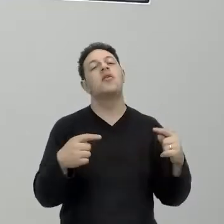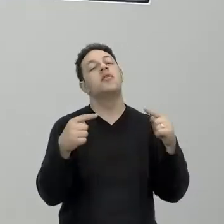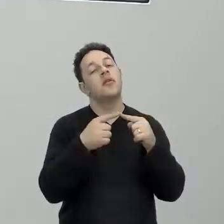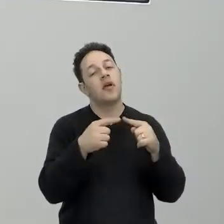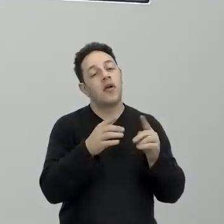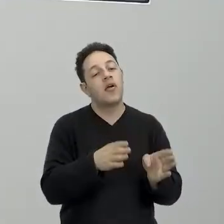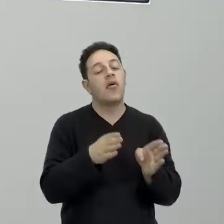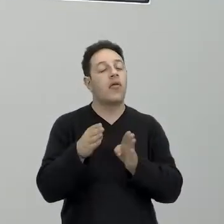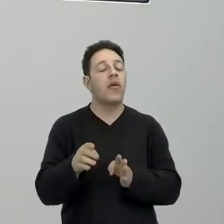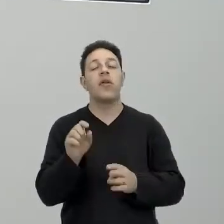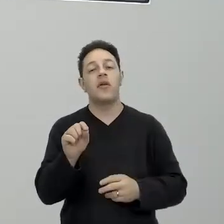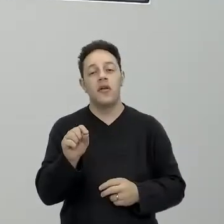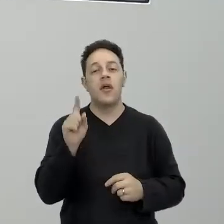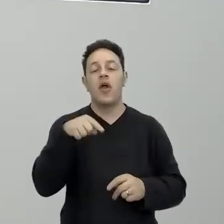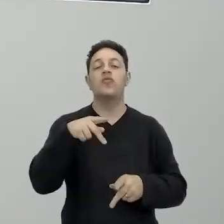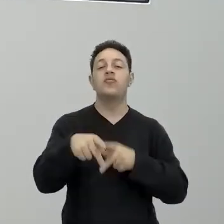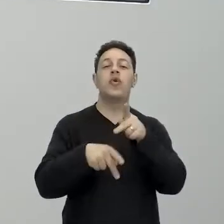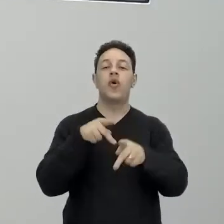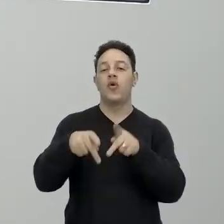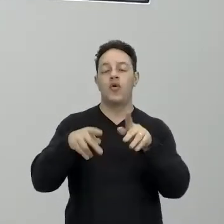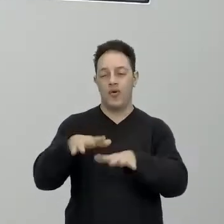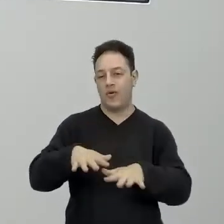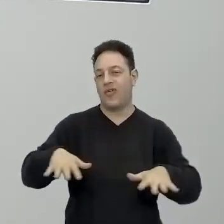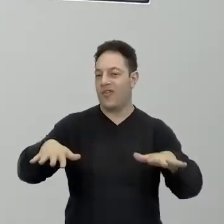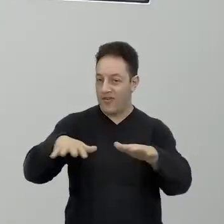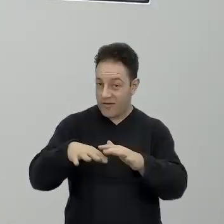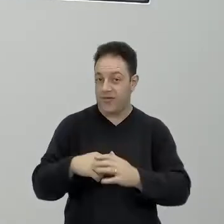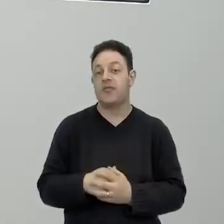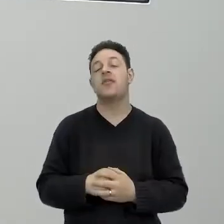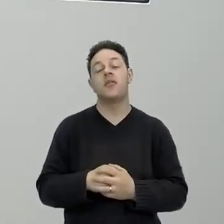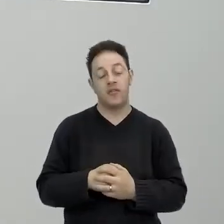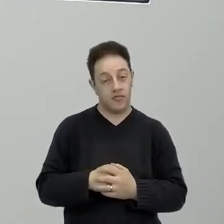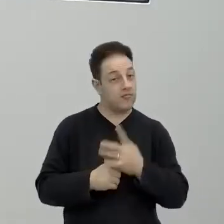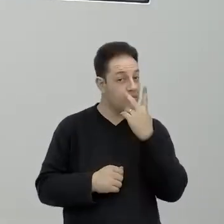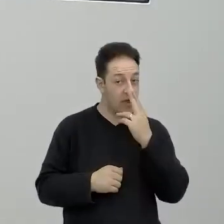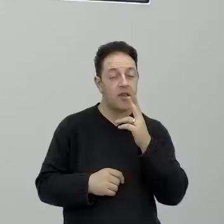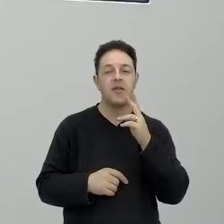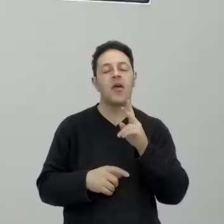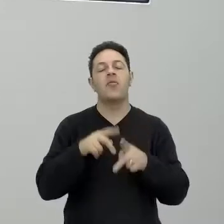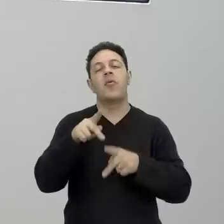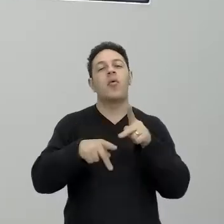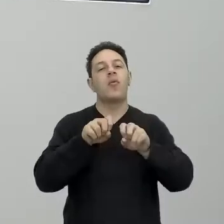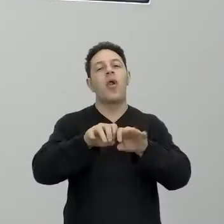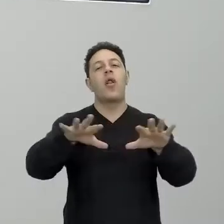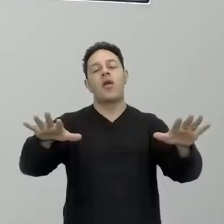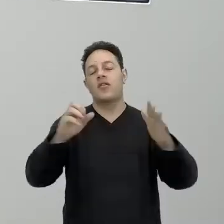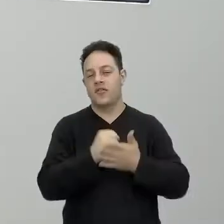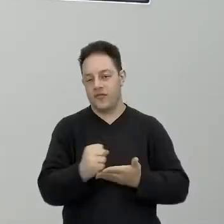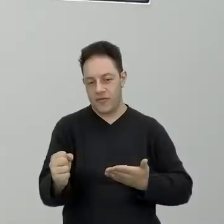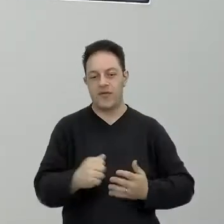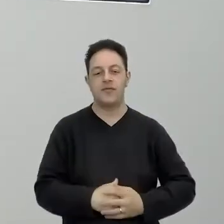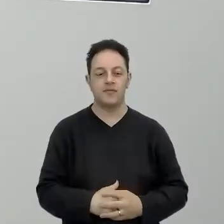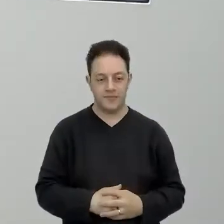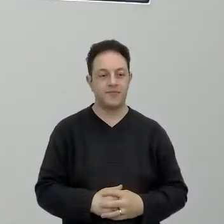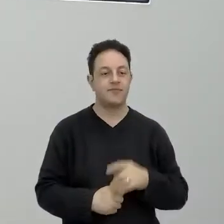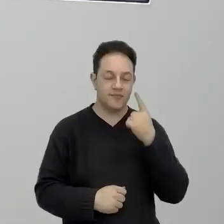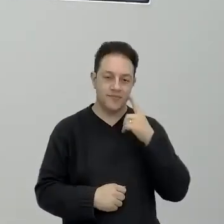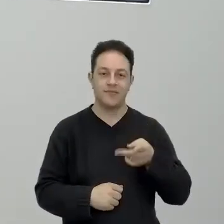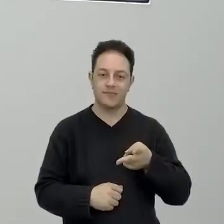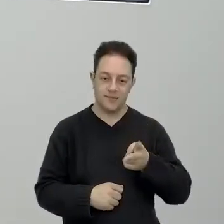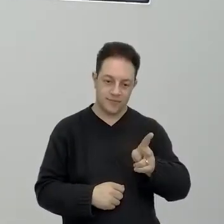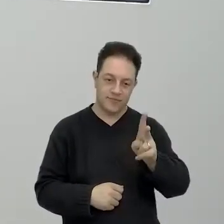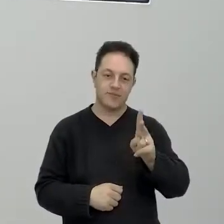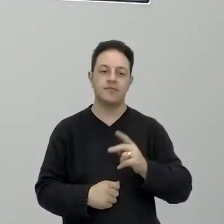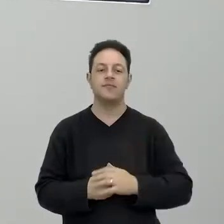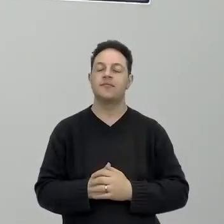uma aderência na população, né? Ou seja, ele acaba se tornando popular, tá certo? Eu vou continuar então aqui